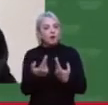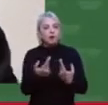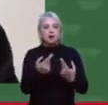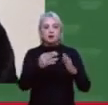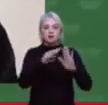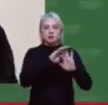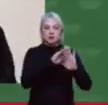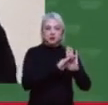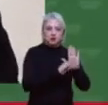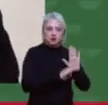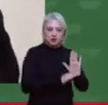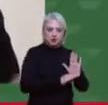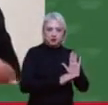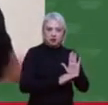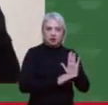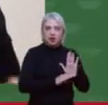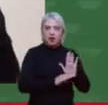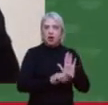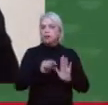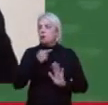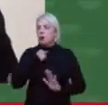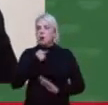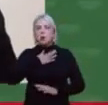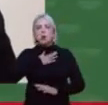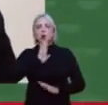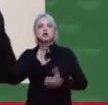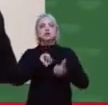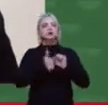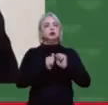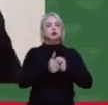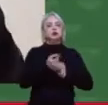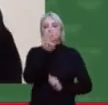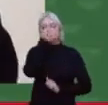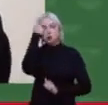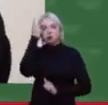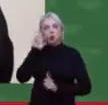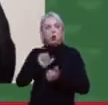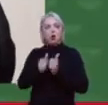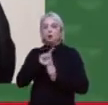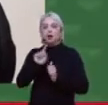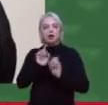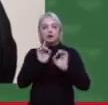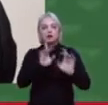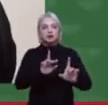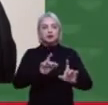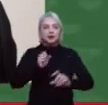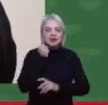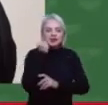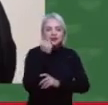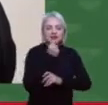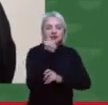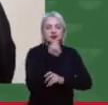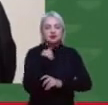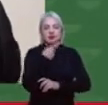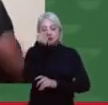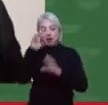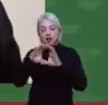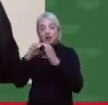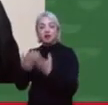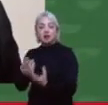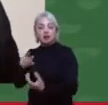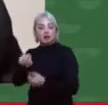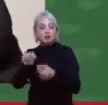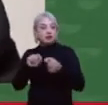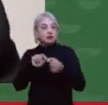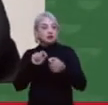programa. Nós podemos não gostar de um jogador de um time, mas não deixamos de torcer por aquele time,